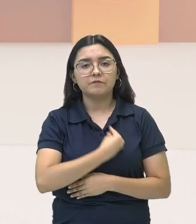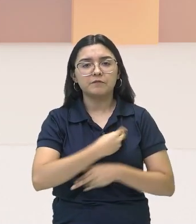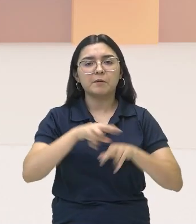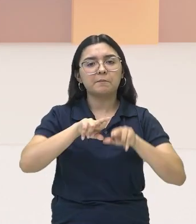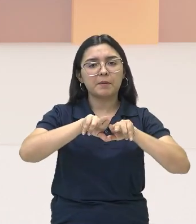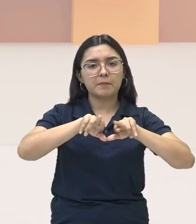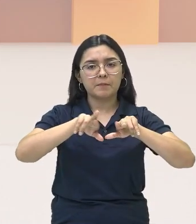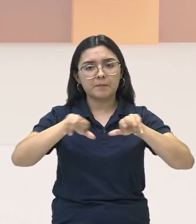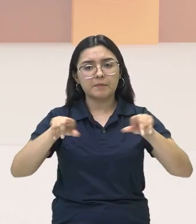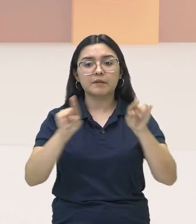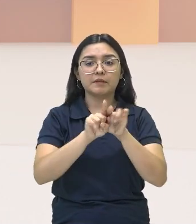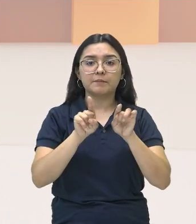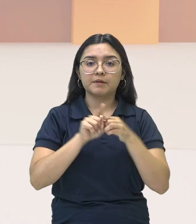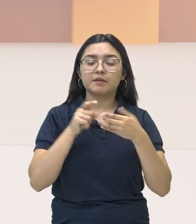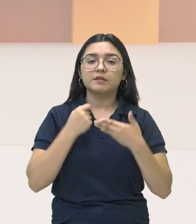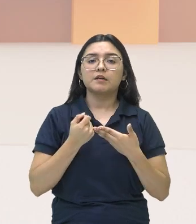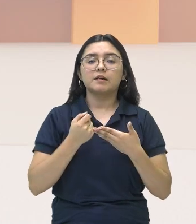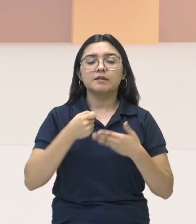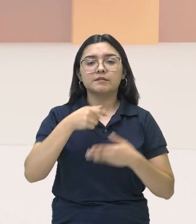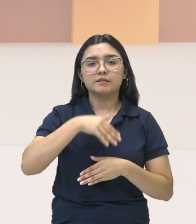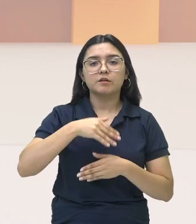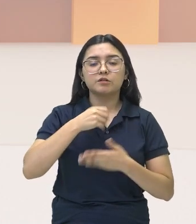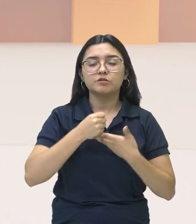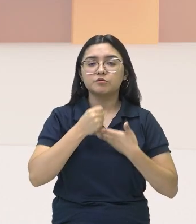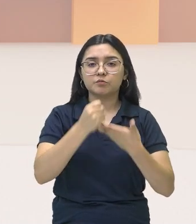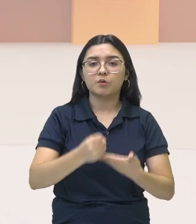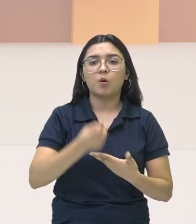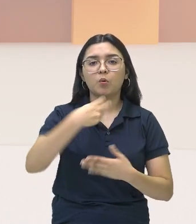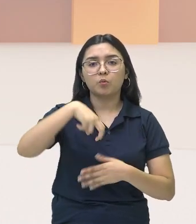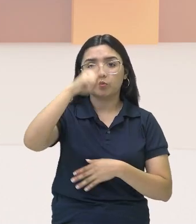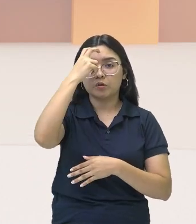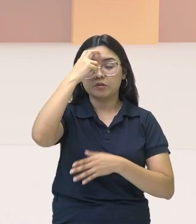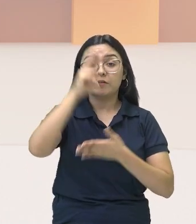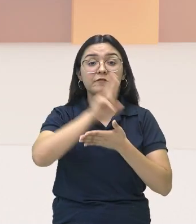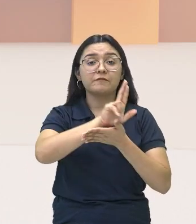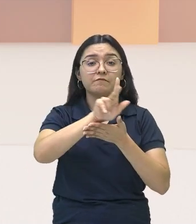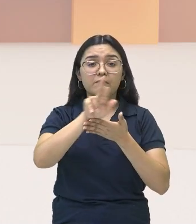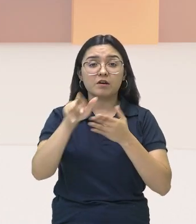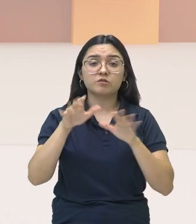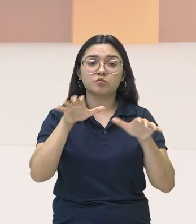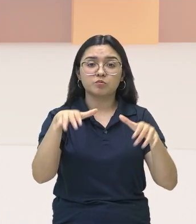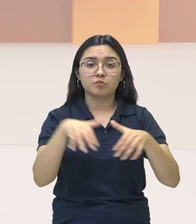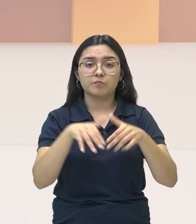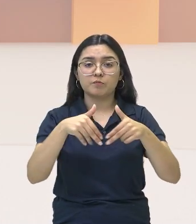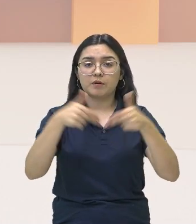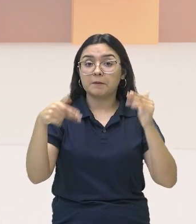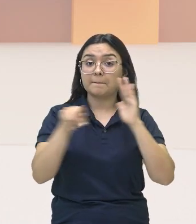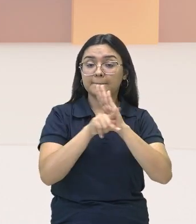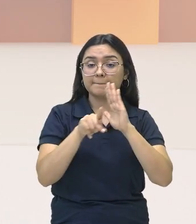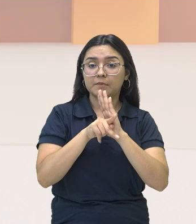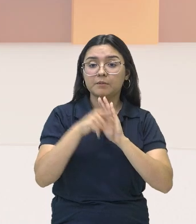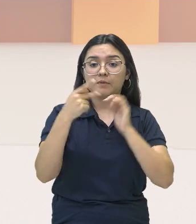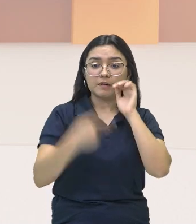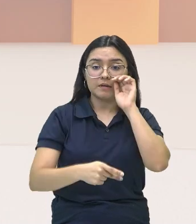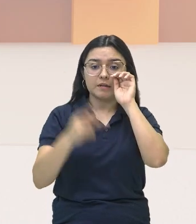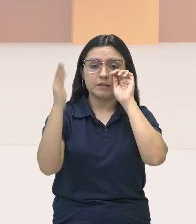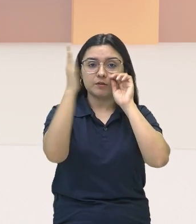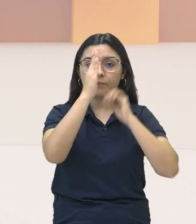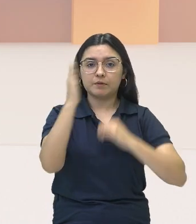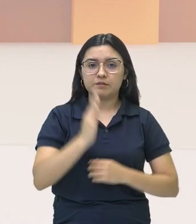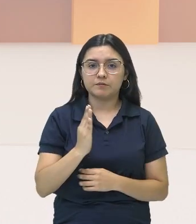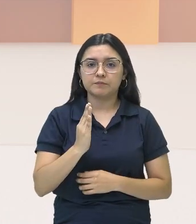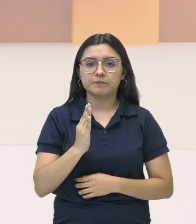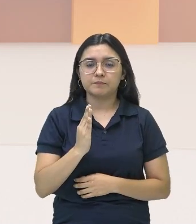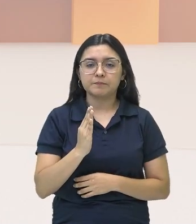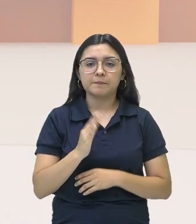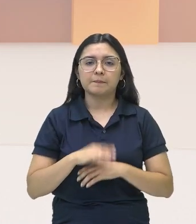diferentes contribuições culturais dos diversos grupos étnicos no Brasil, com foco em quê?